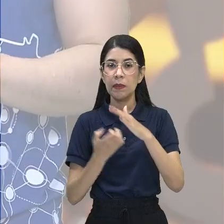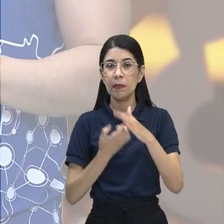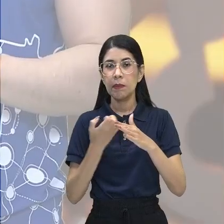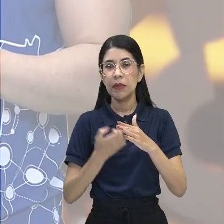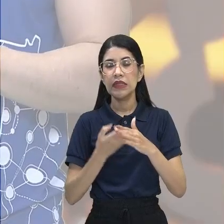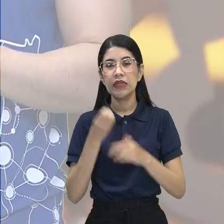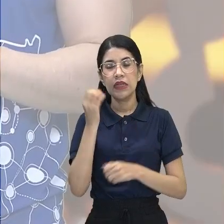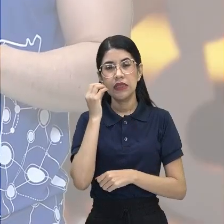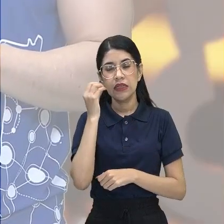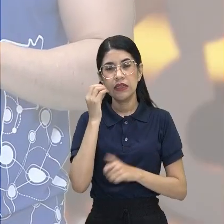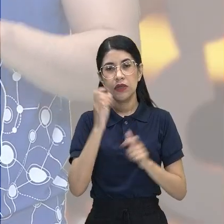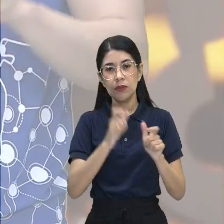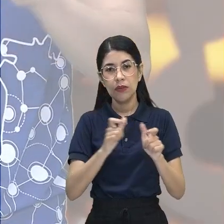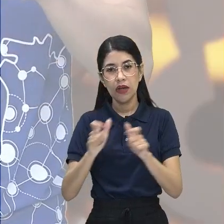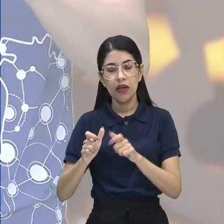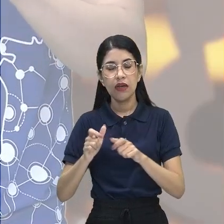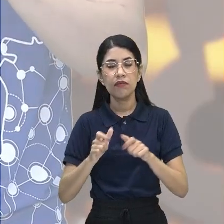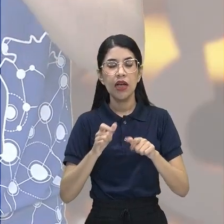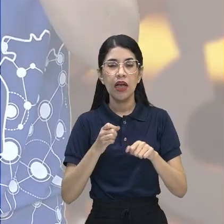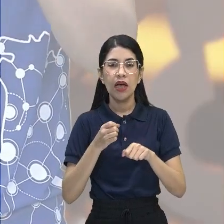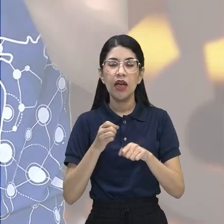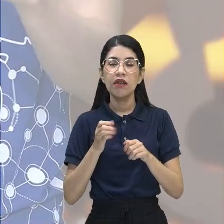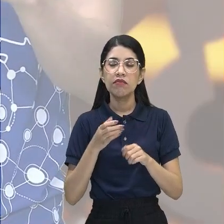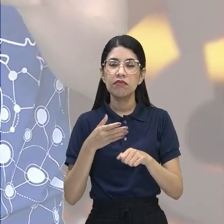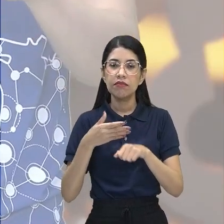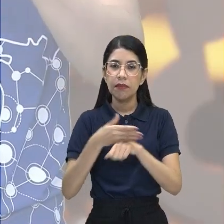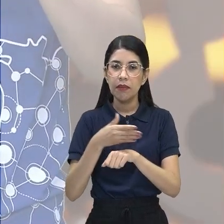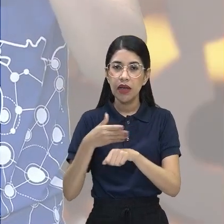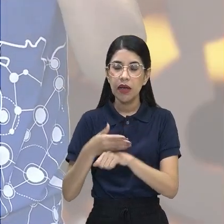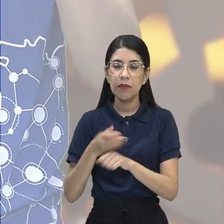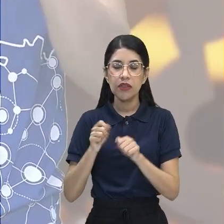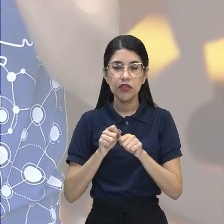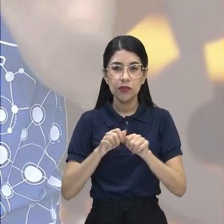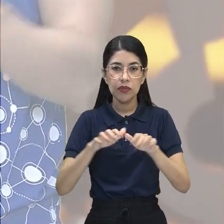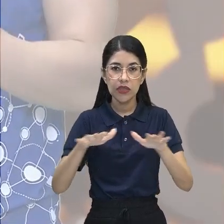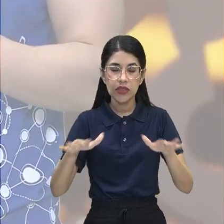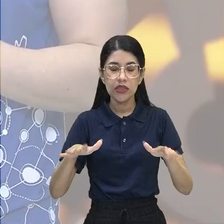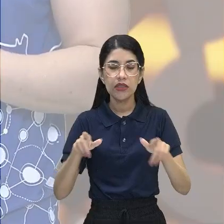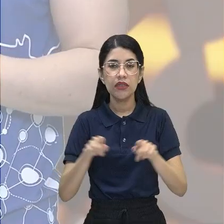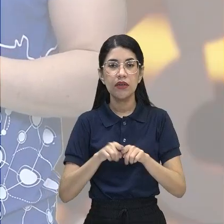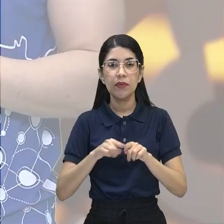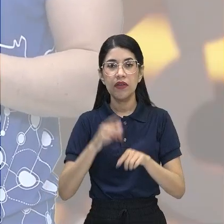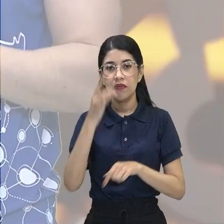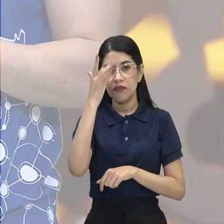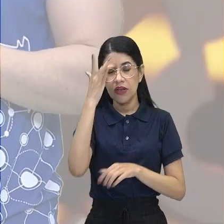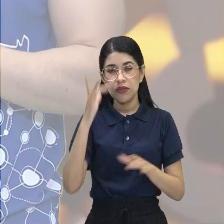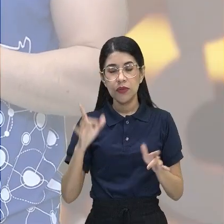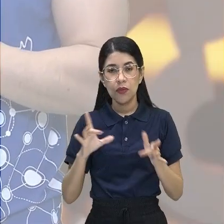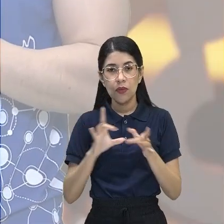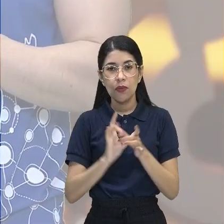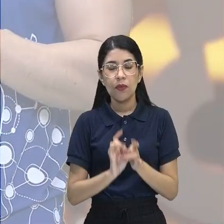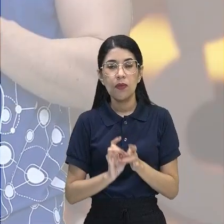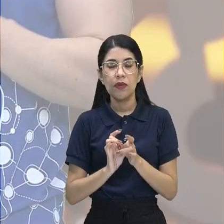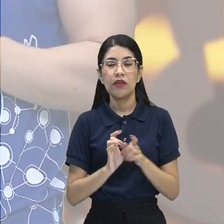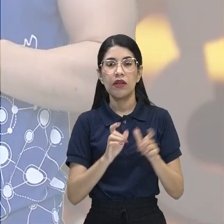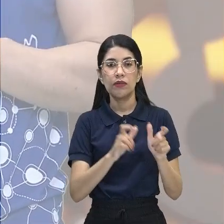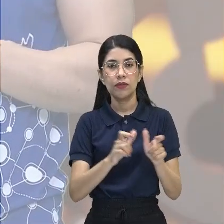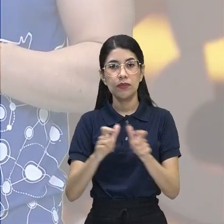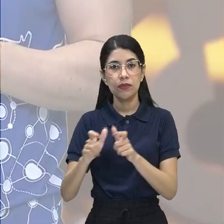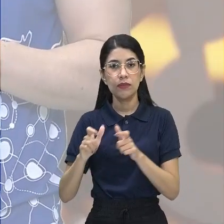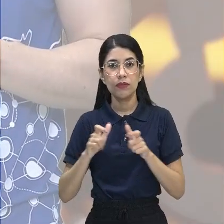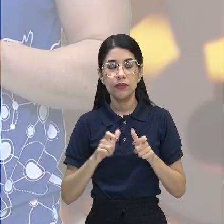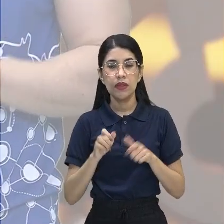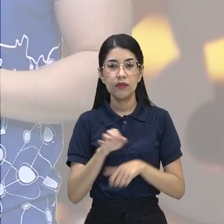novos mercados para expandir seus lucros, isso faz com que a gente tenha ali a necessidade de conectar mais os espaços do